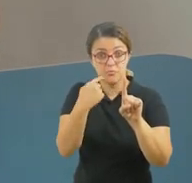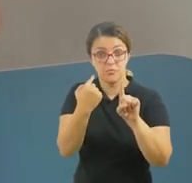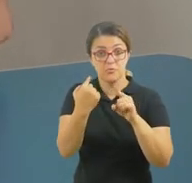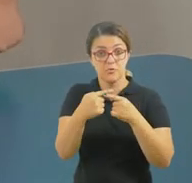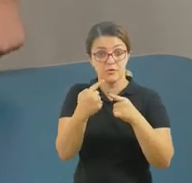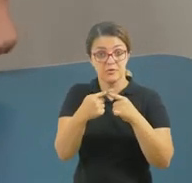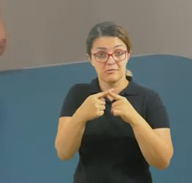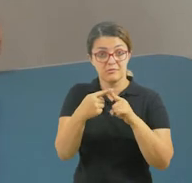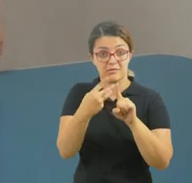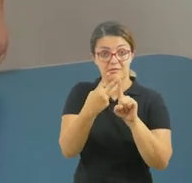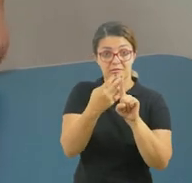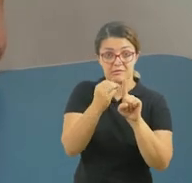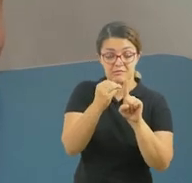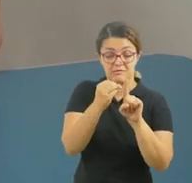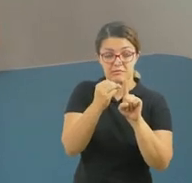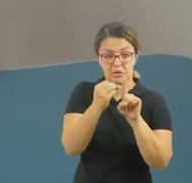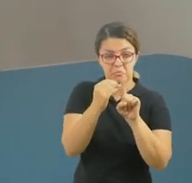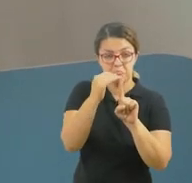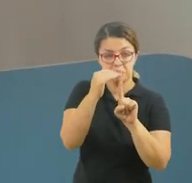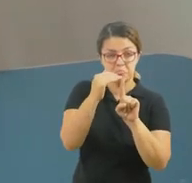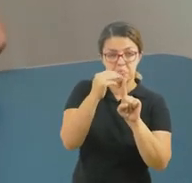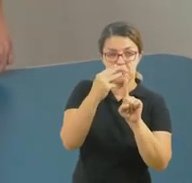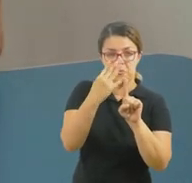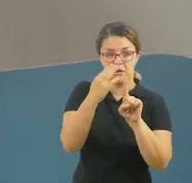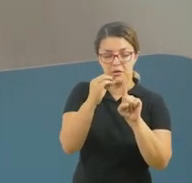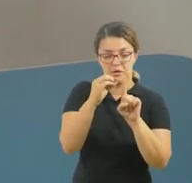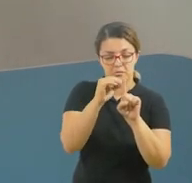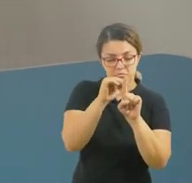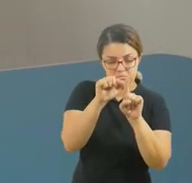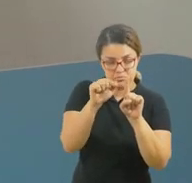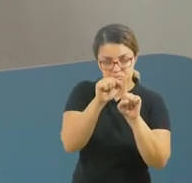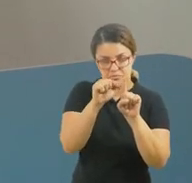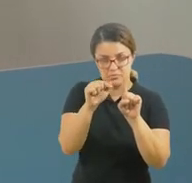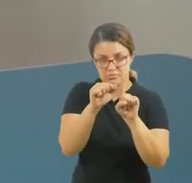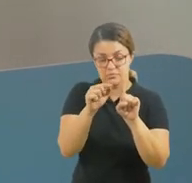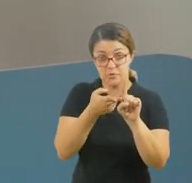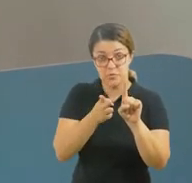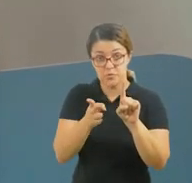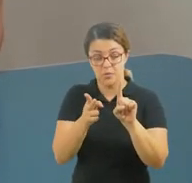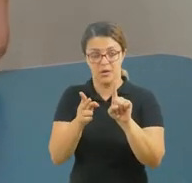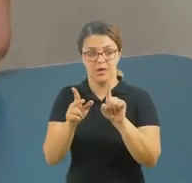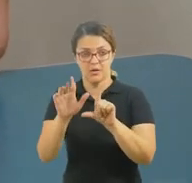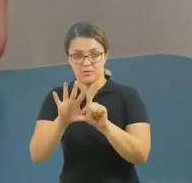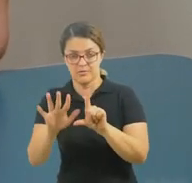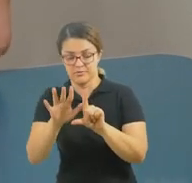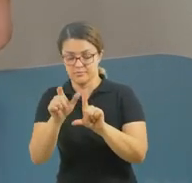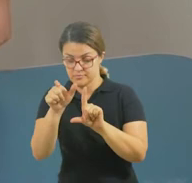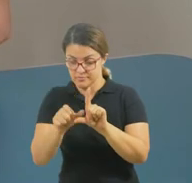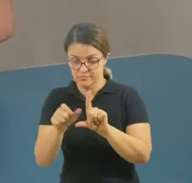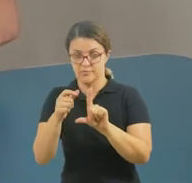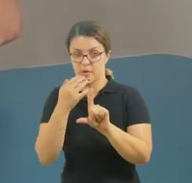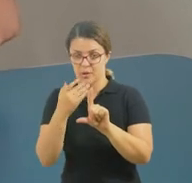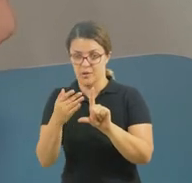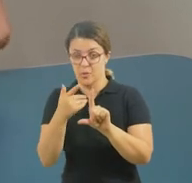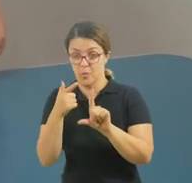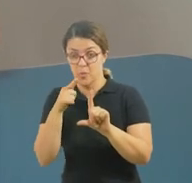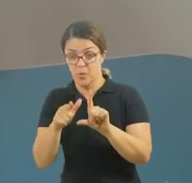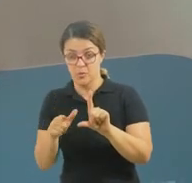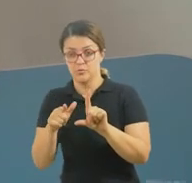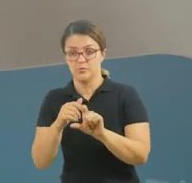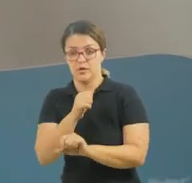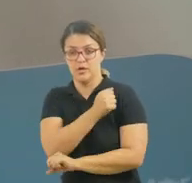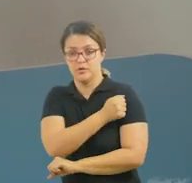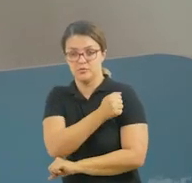e 40 graus. Então, ele vai achar o 36. E assim nas outras atividades aqui também, nos outros alunos, você